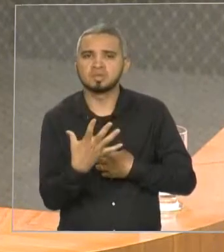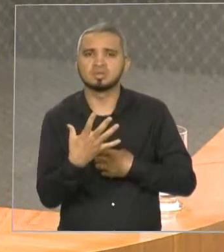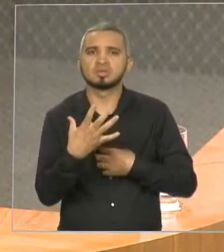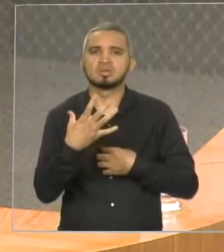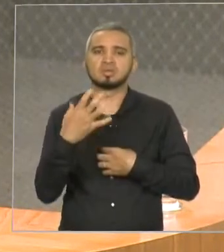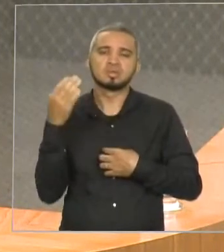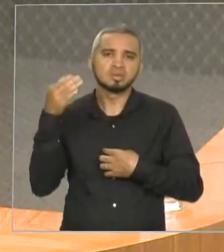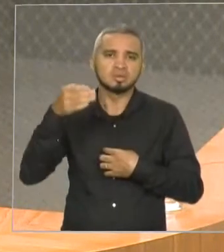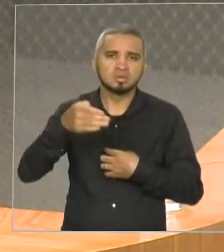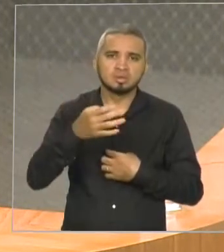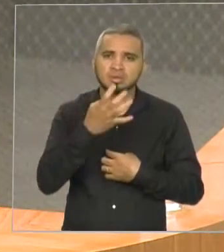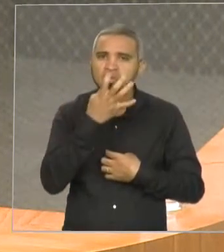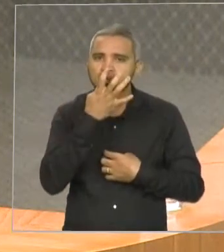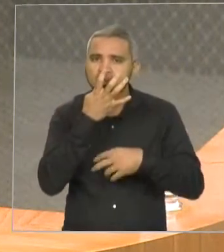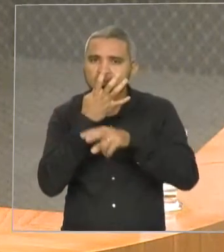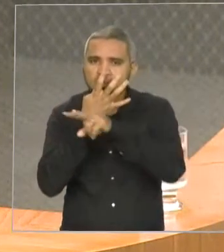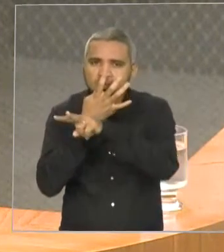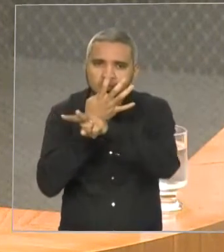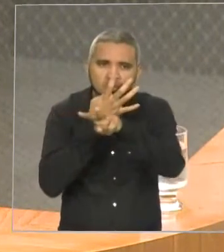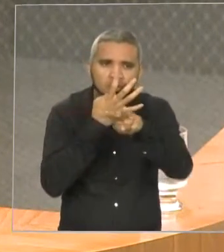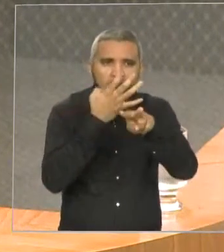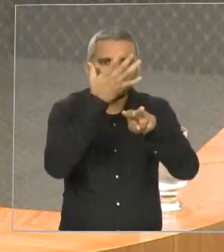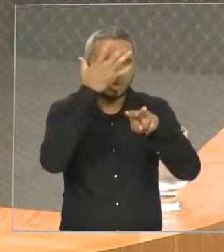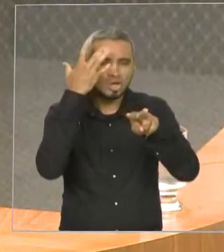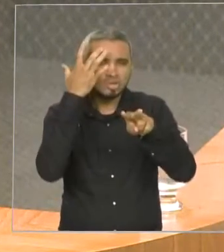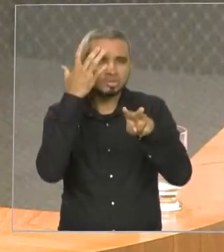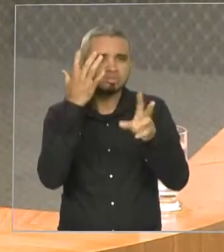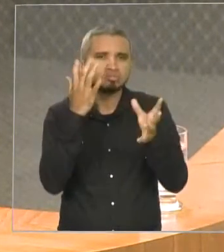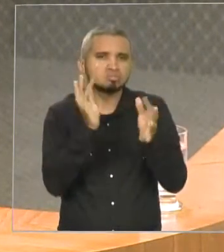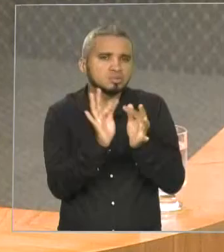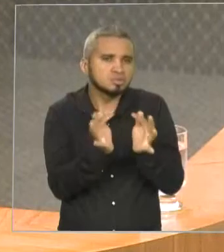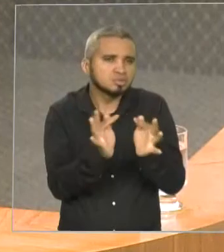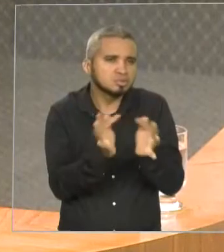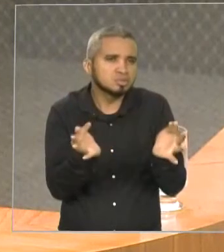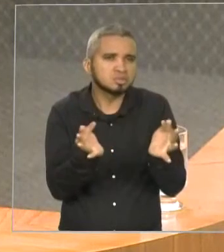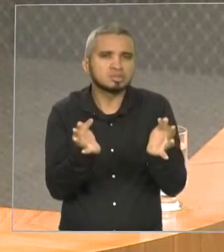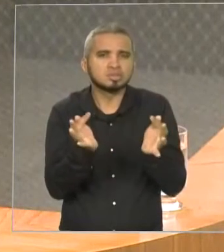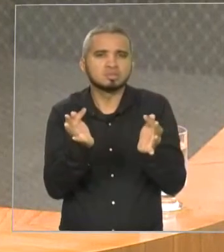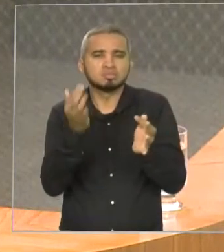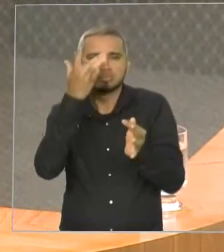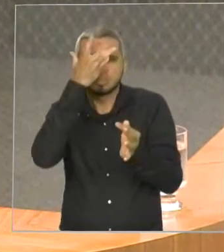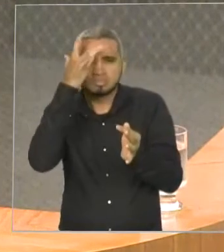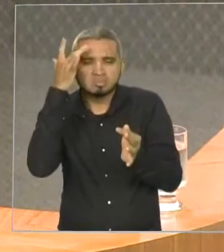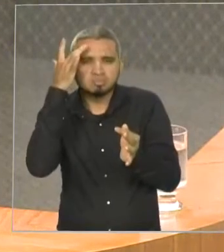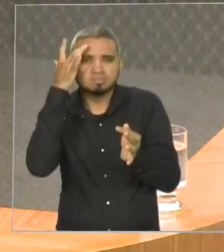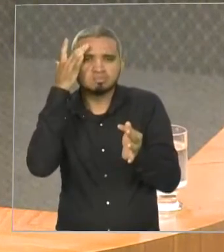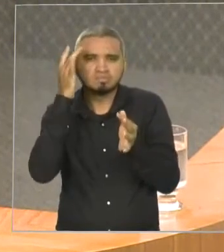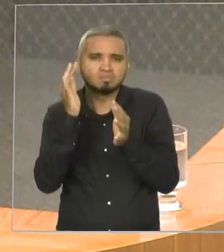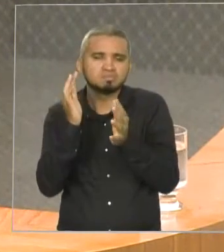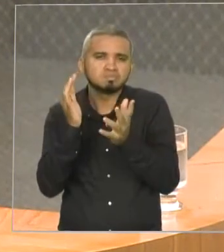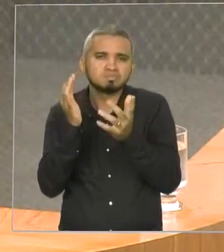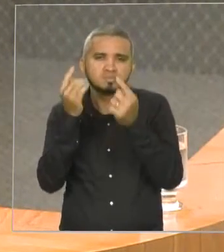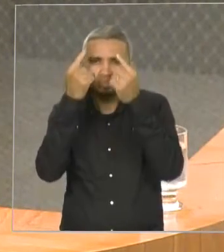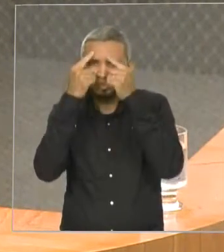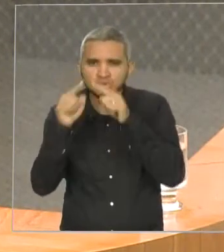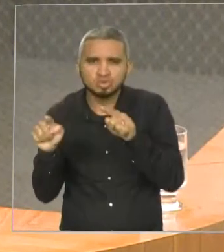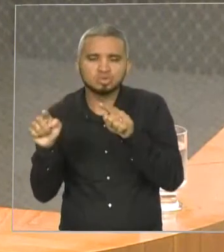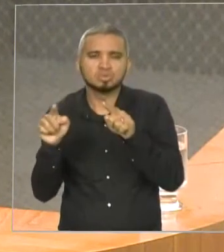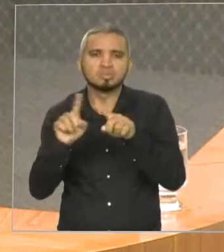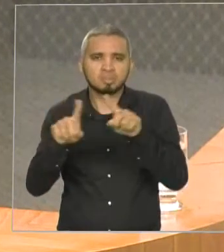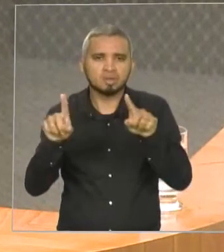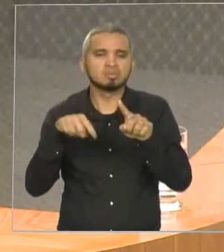ali humildes, simples, mas hospitaleira, ali nos prestigiando. E ali eu